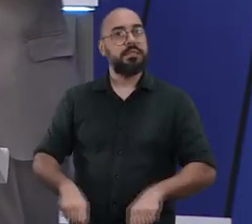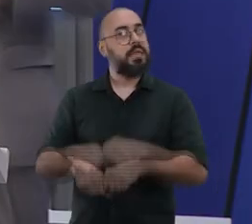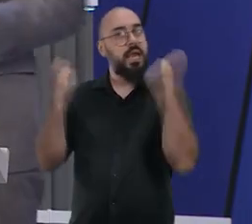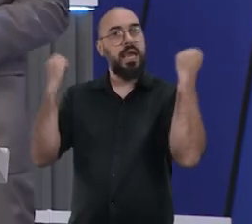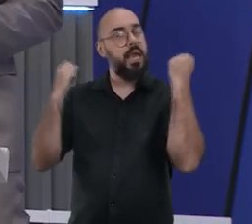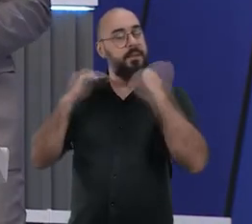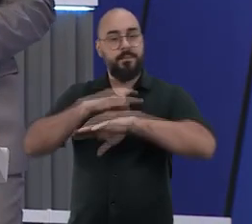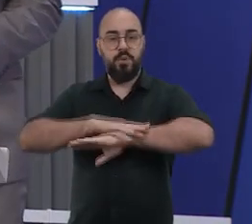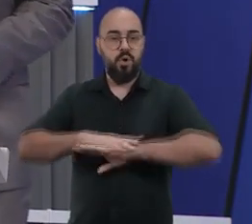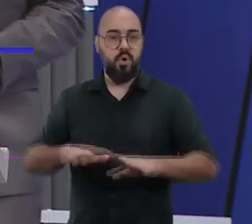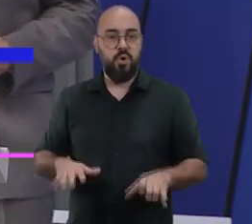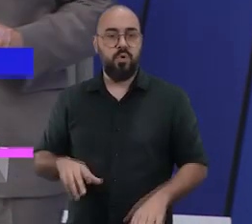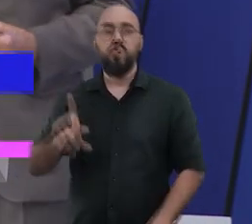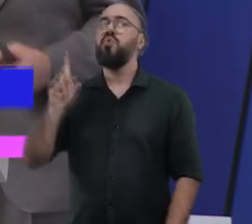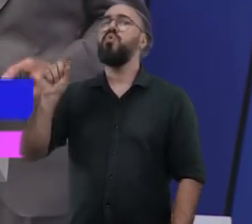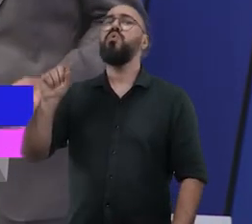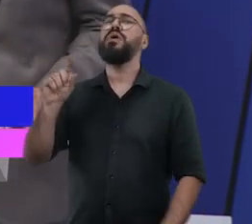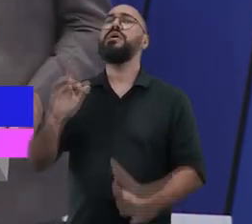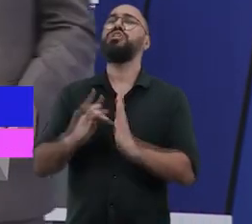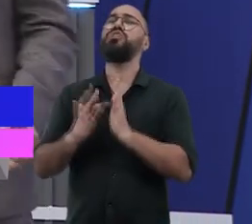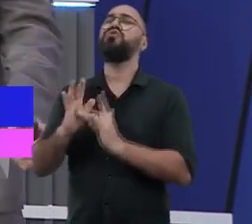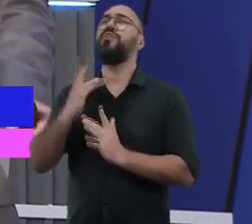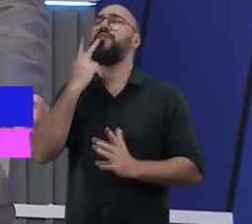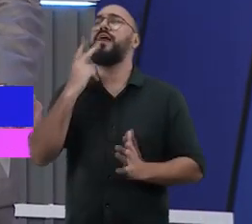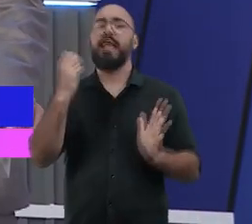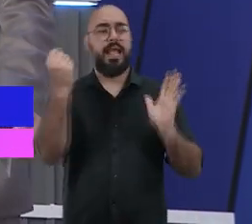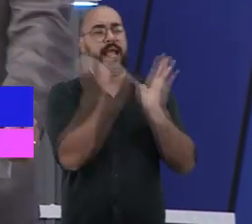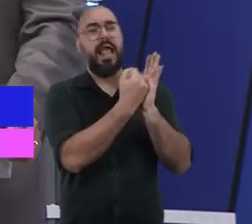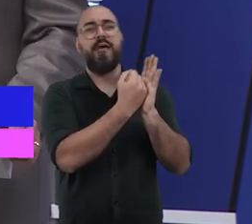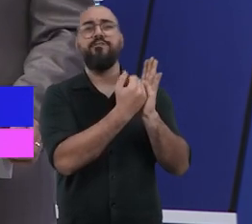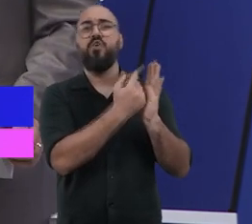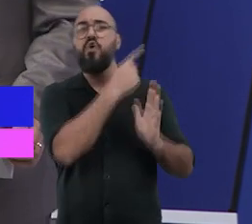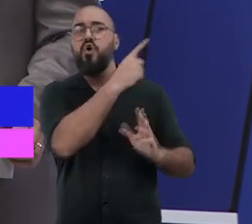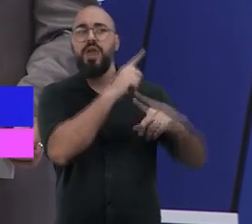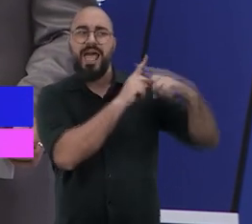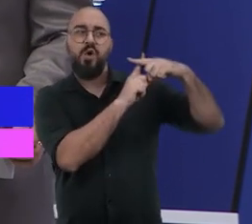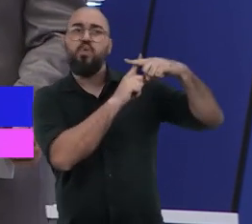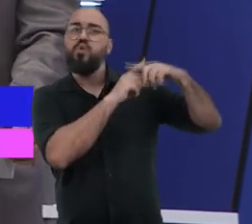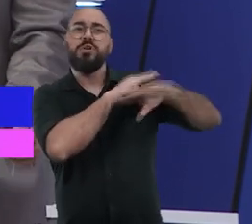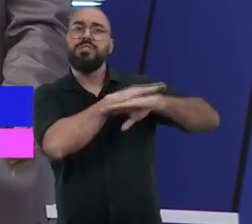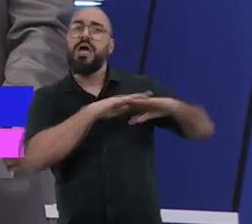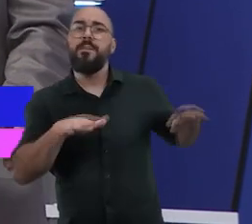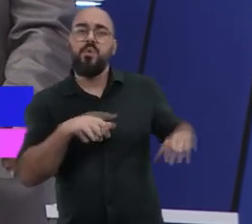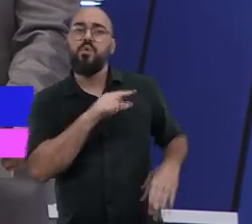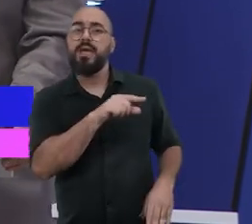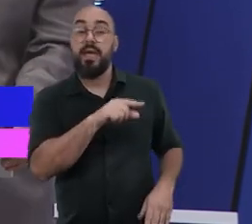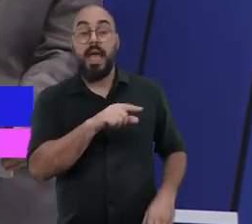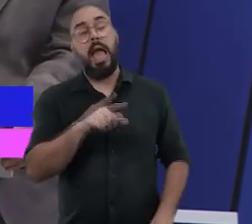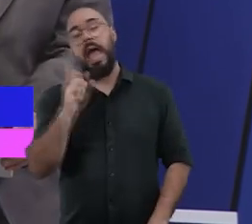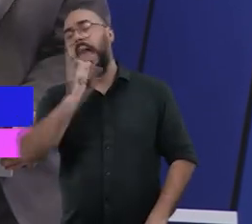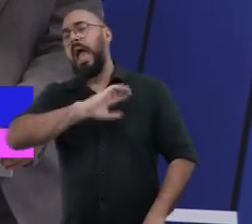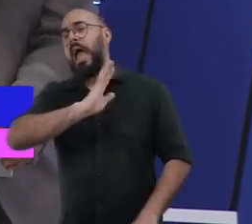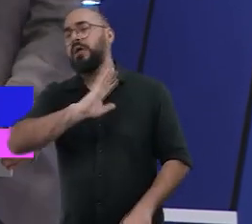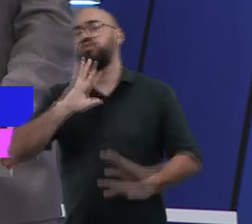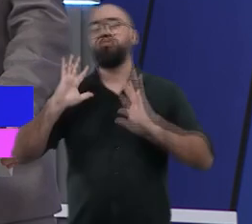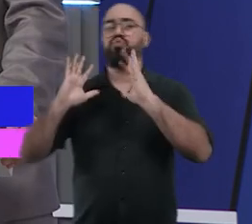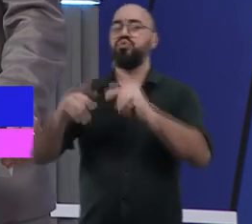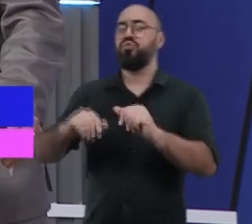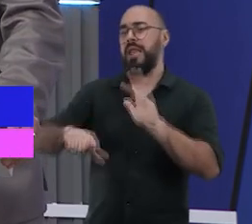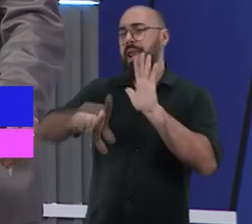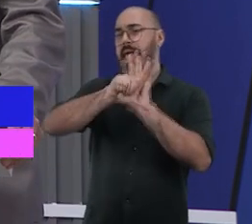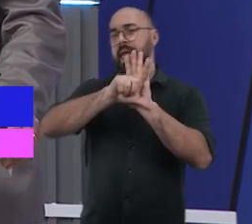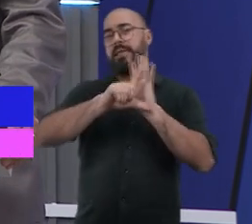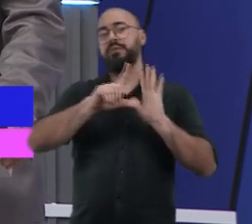Jesus cravou na cruz? Tem pessoas que dizem assim: não, Jesus cravou na cruz os 10 mandamentos. Então, hoje eu não preciso